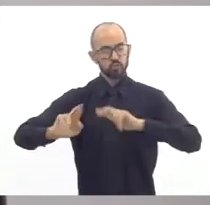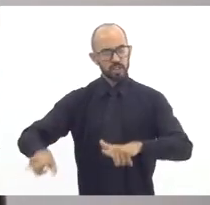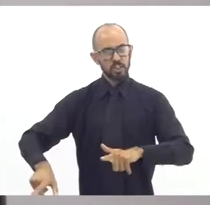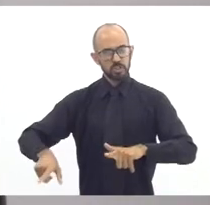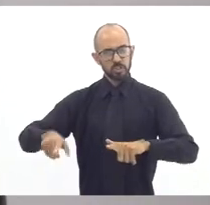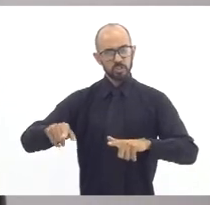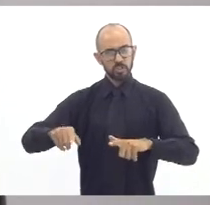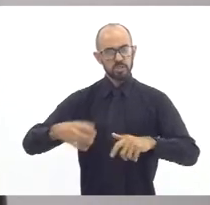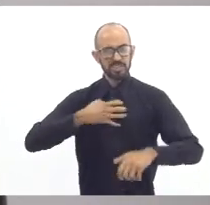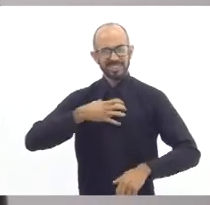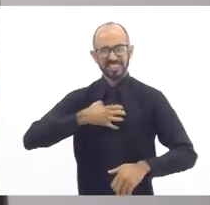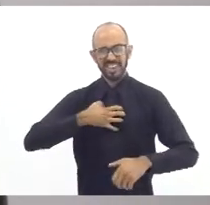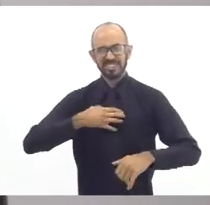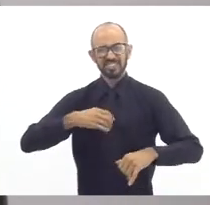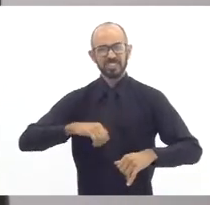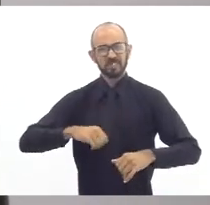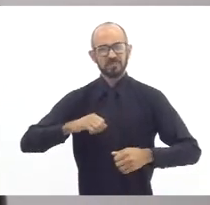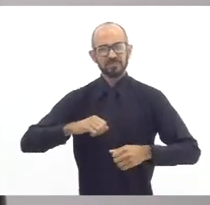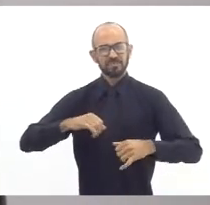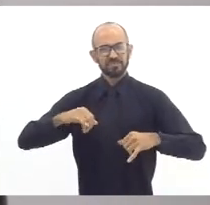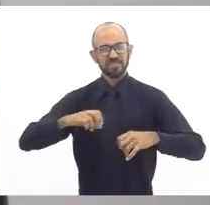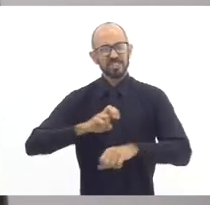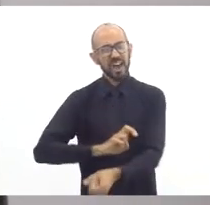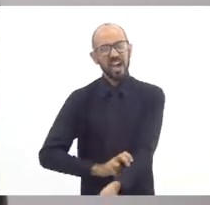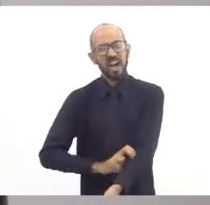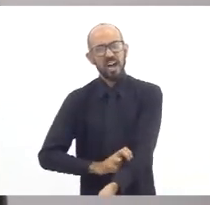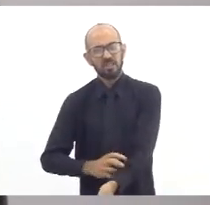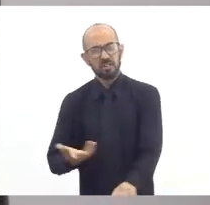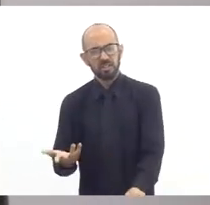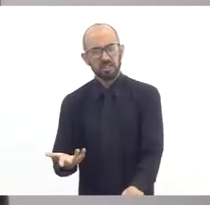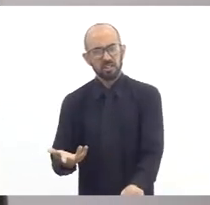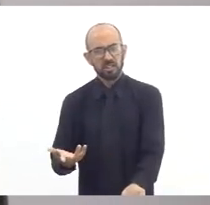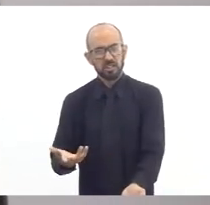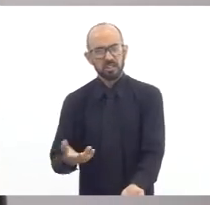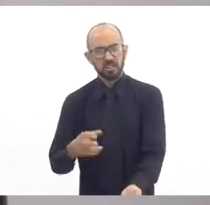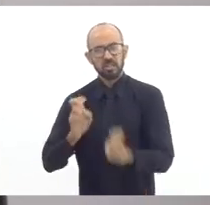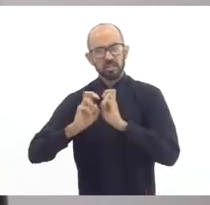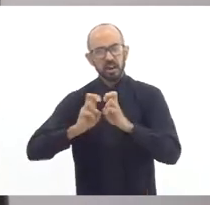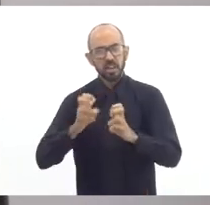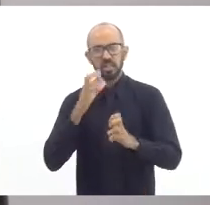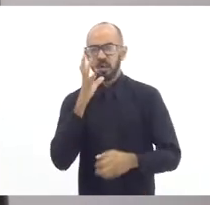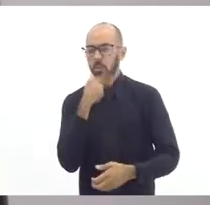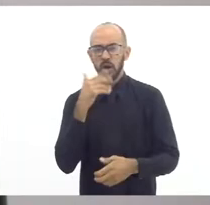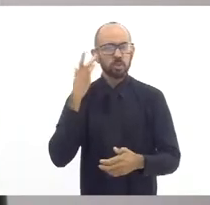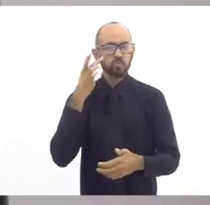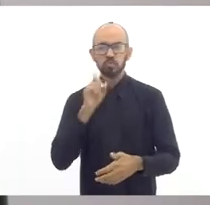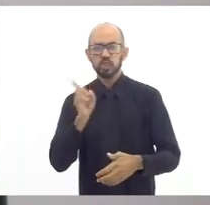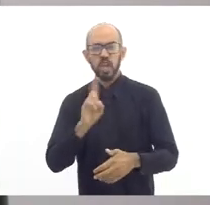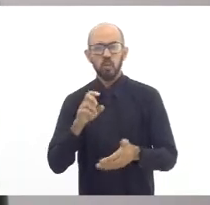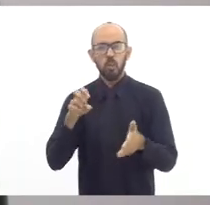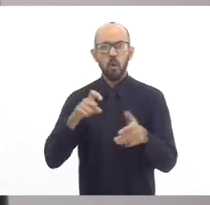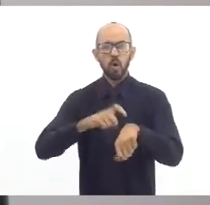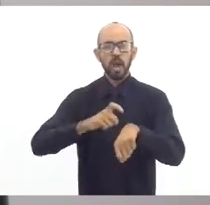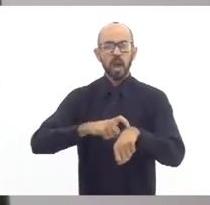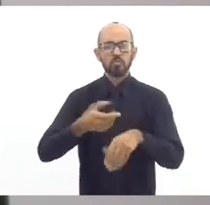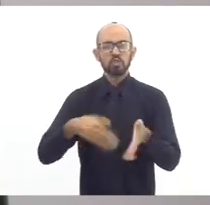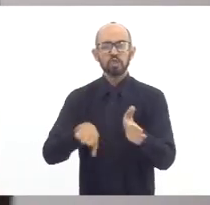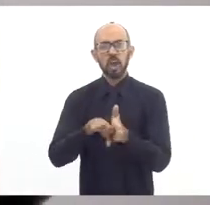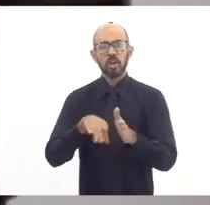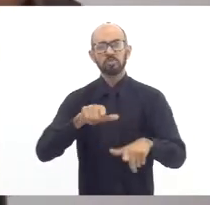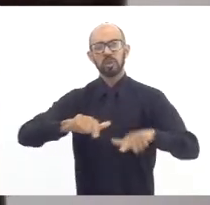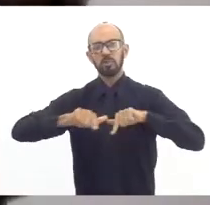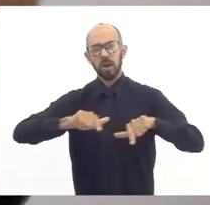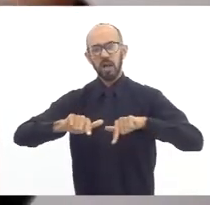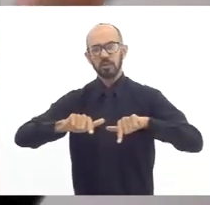indignado. Ou então eu sou transportado que nem sardinha em lata, o trem demora para caramba, nunca sei o horário que eu vou chegar no trabalho, e a